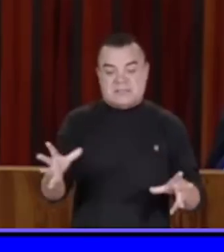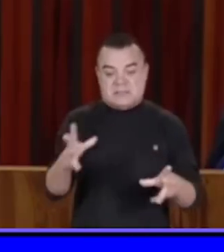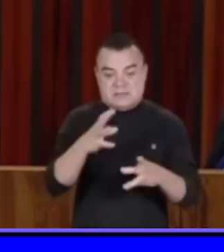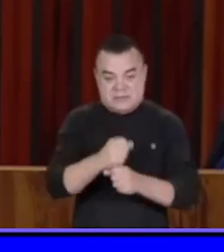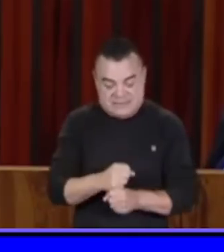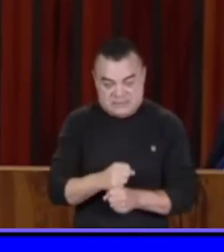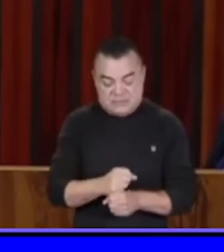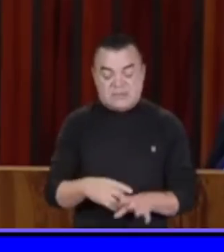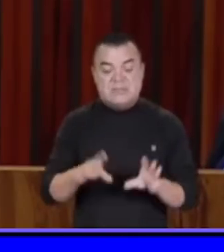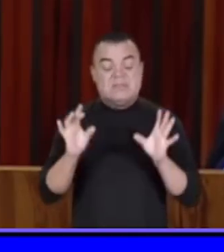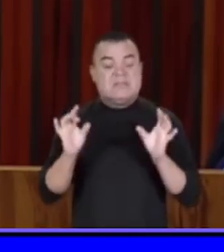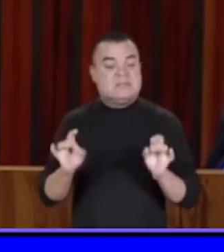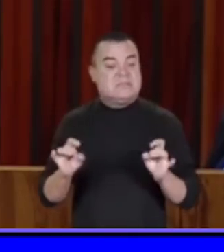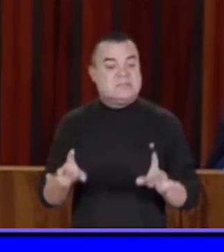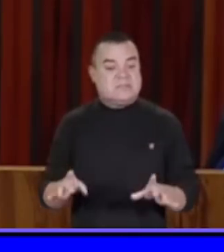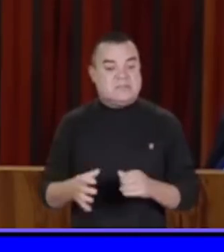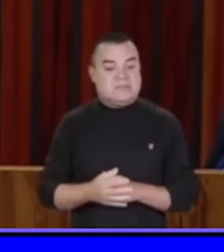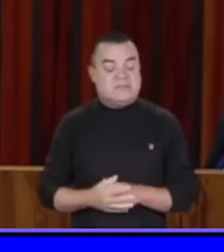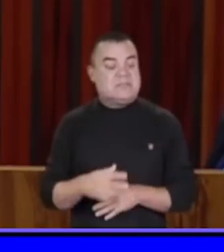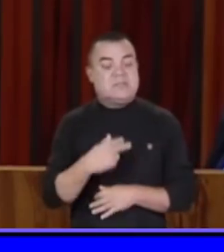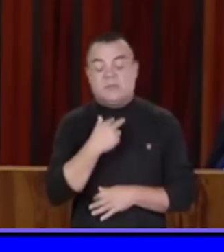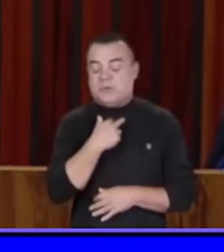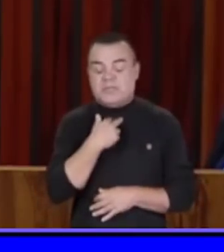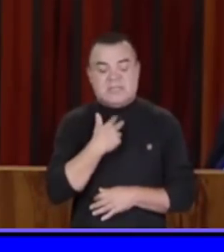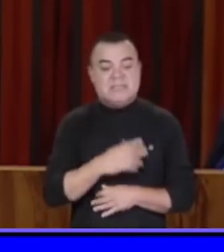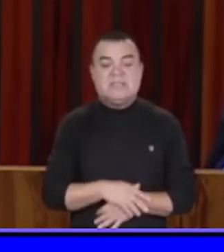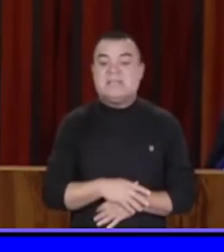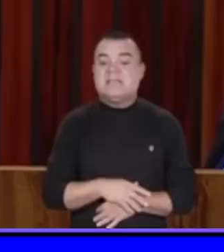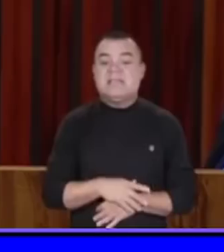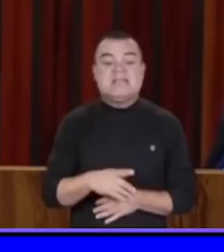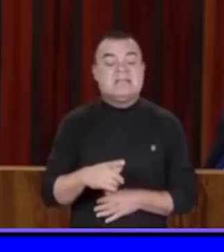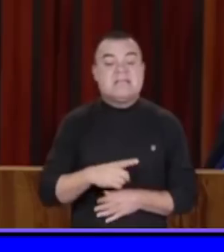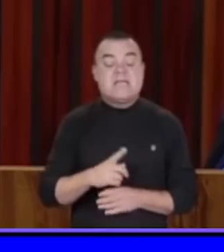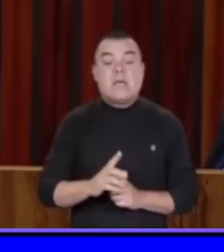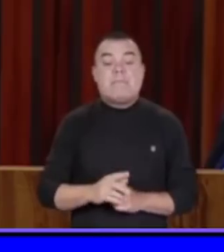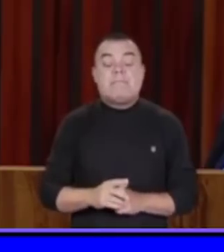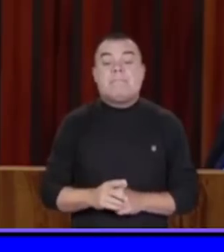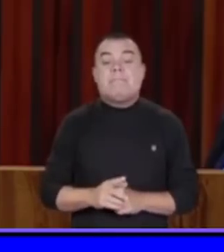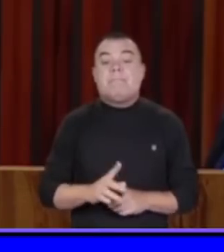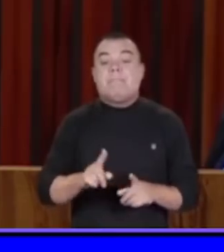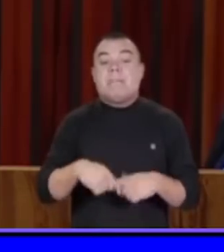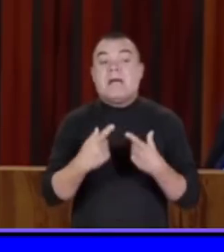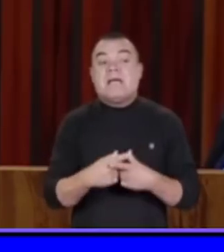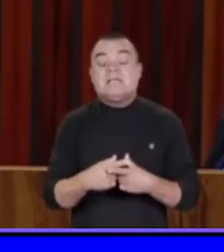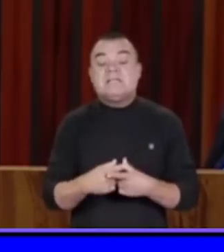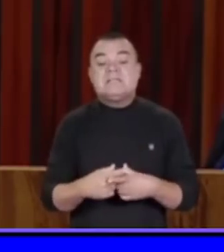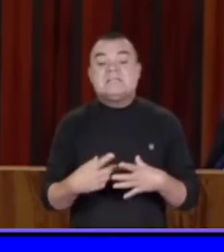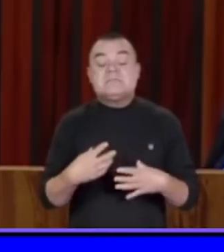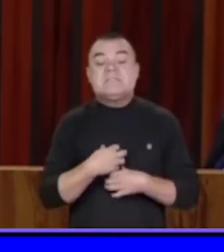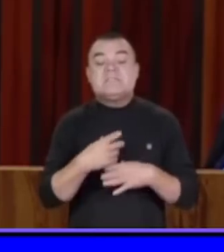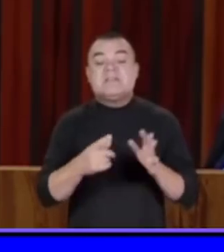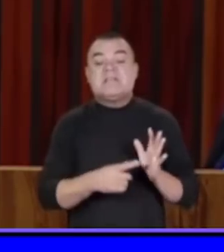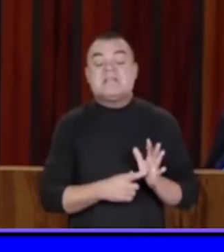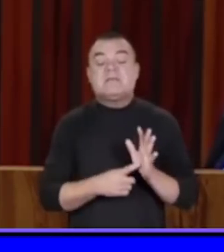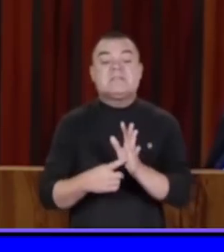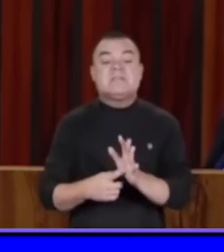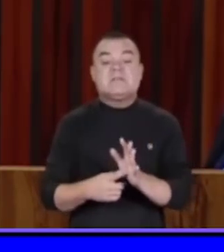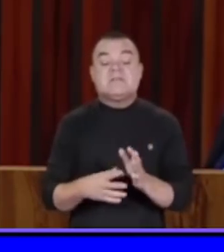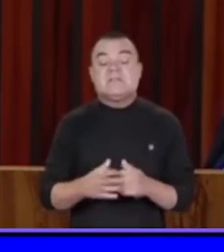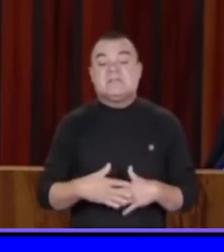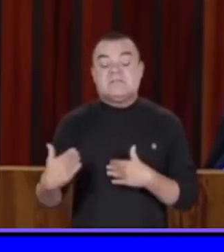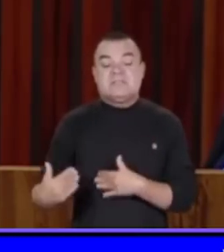resultados específicos, não poderia ter mais expressiva revelação do seu